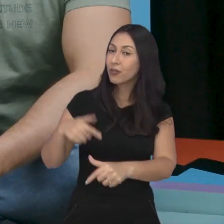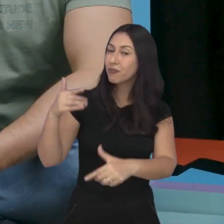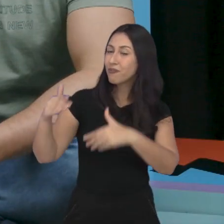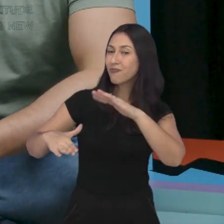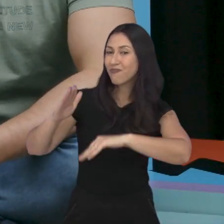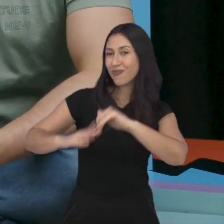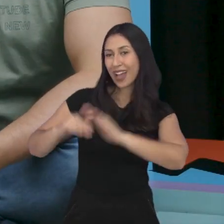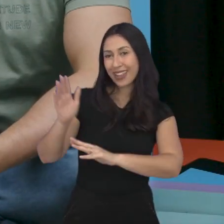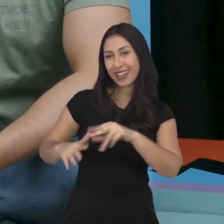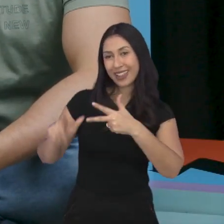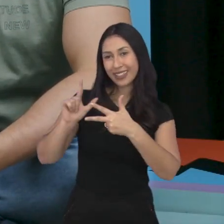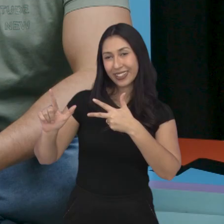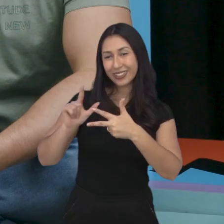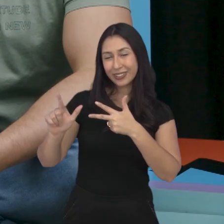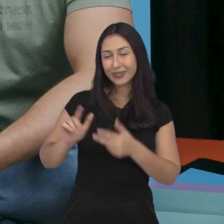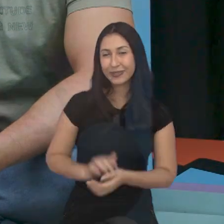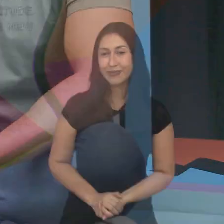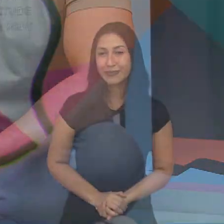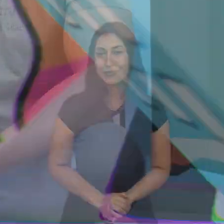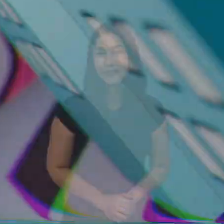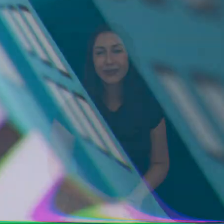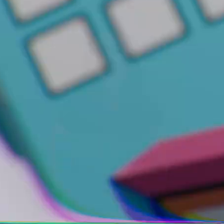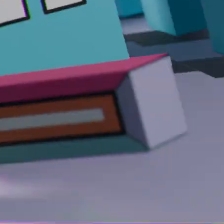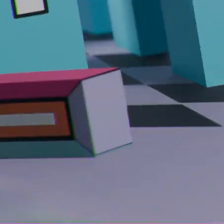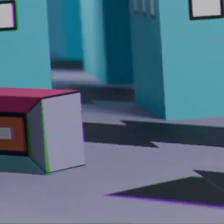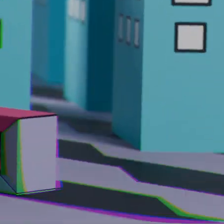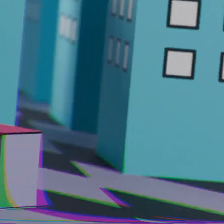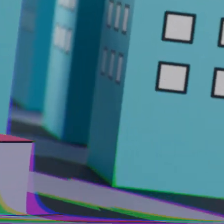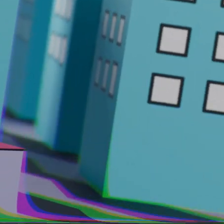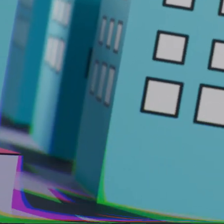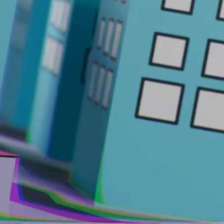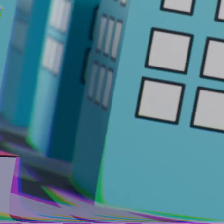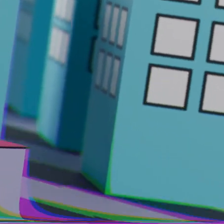volta tem quadro Atividade Legislativa. Fica por aí.